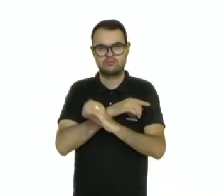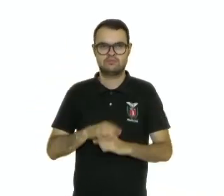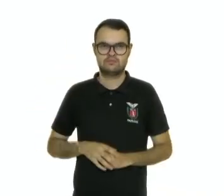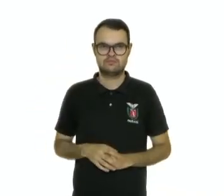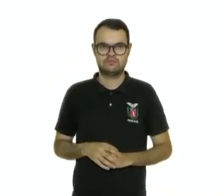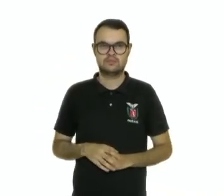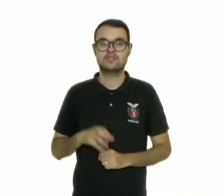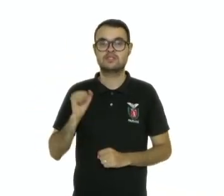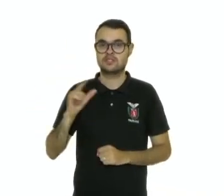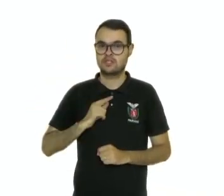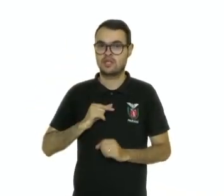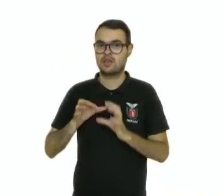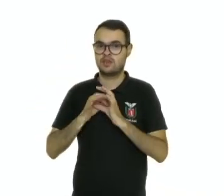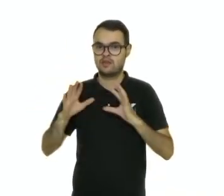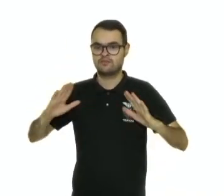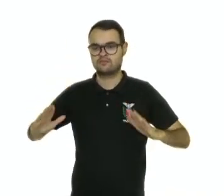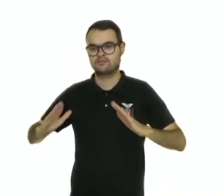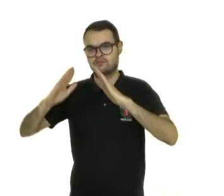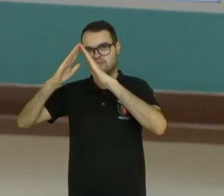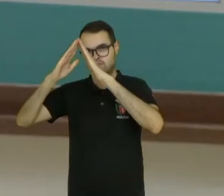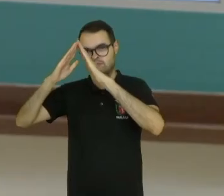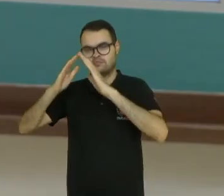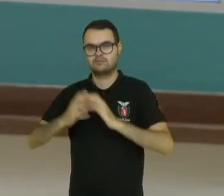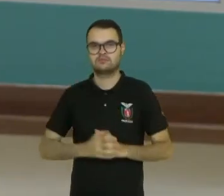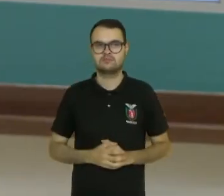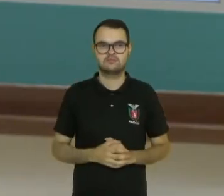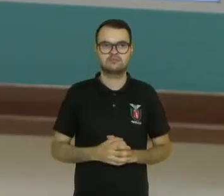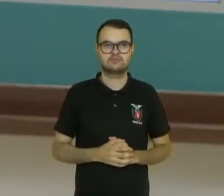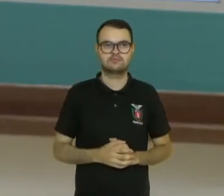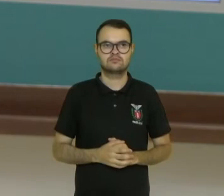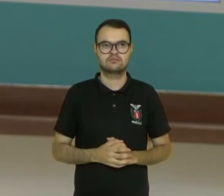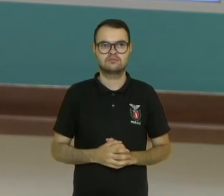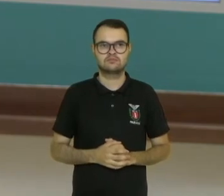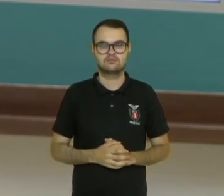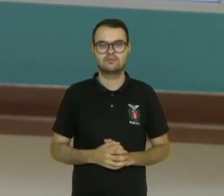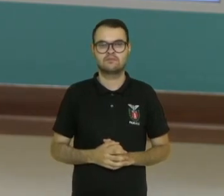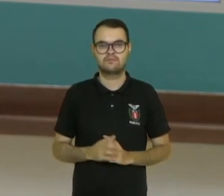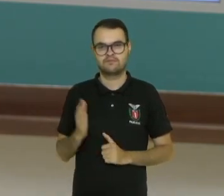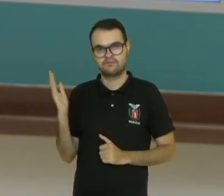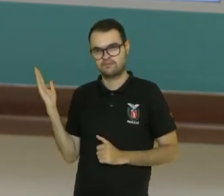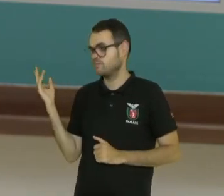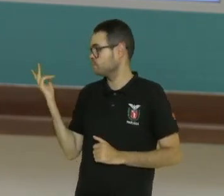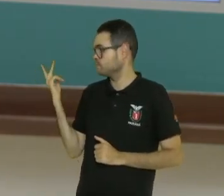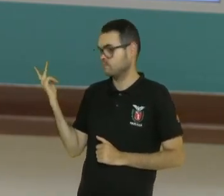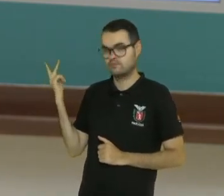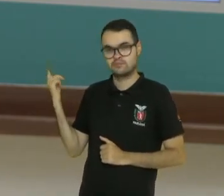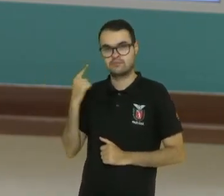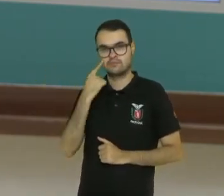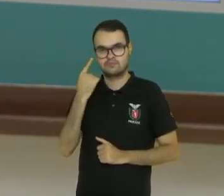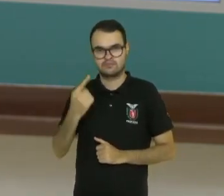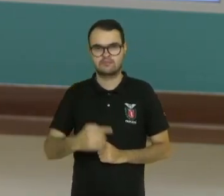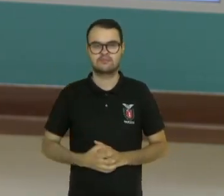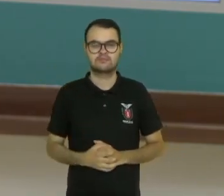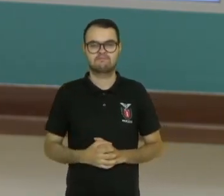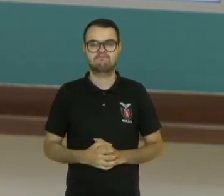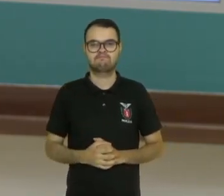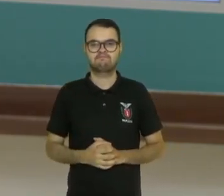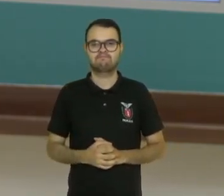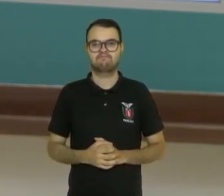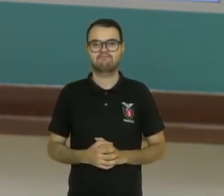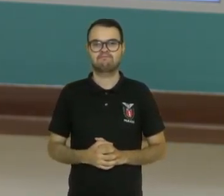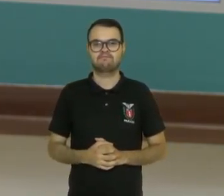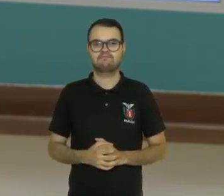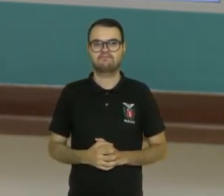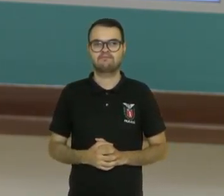uma geometria piramidal. Então, trigonal plana, sem elétrons livres no central e piramidal quando eu tenho os elétrons livres.